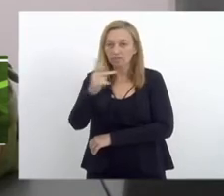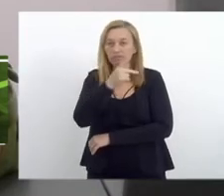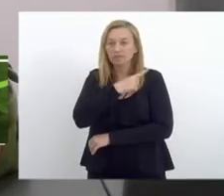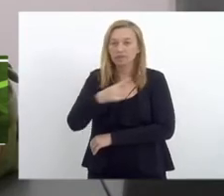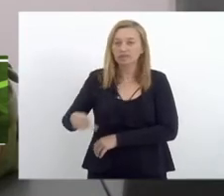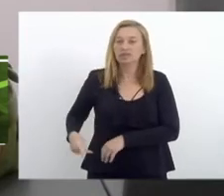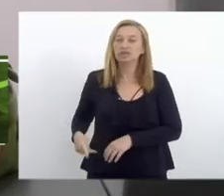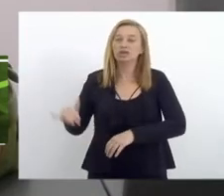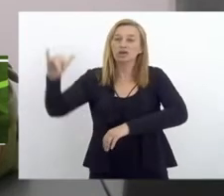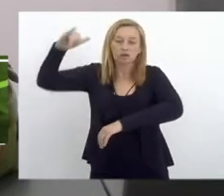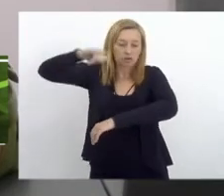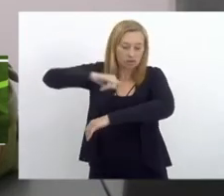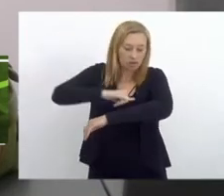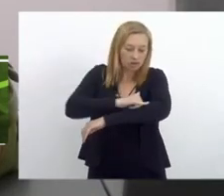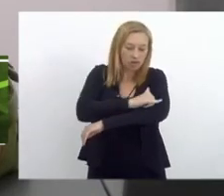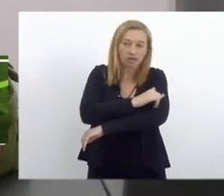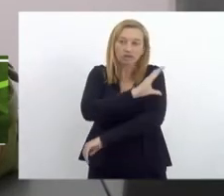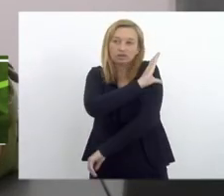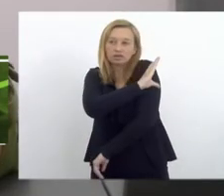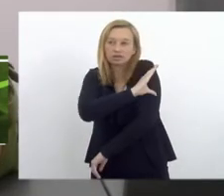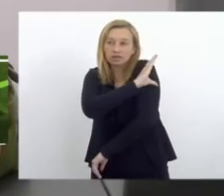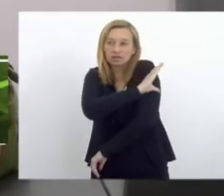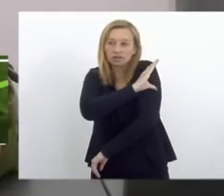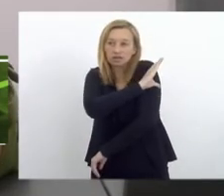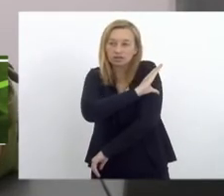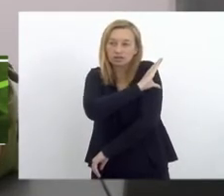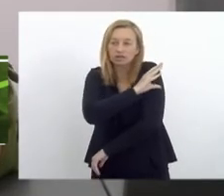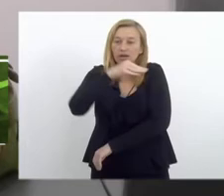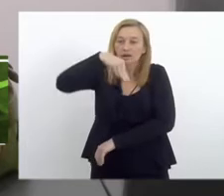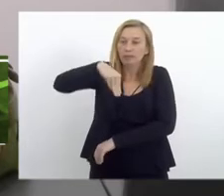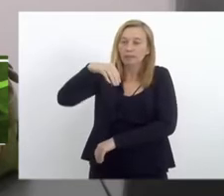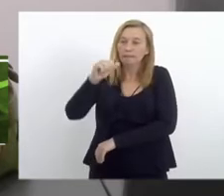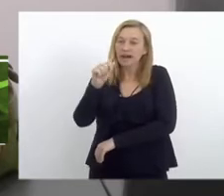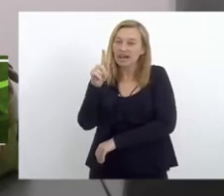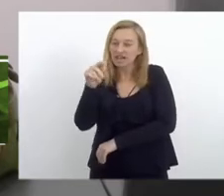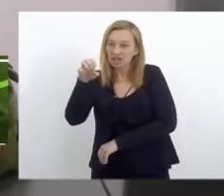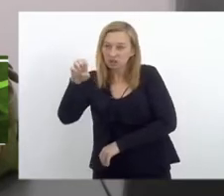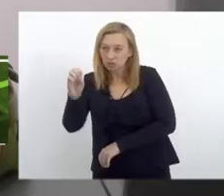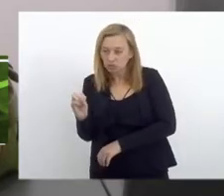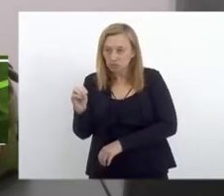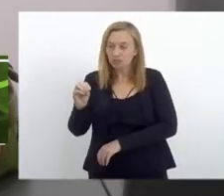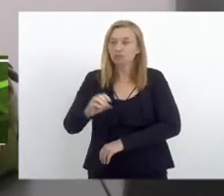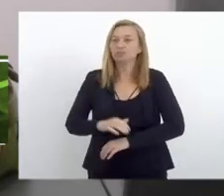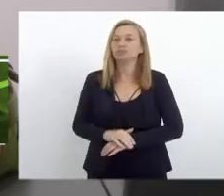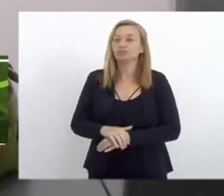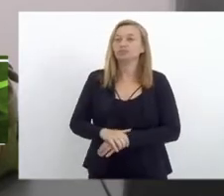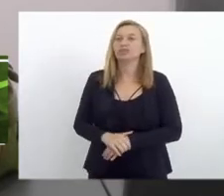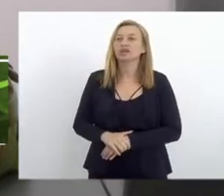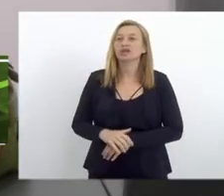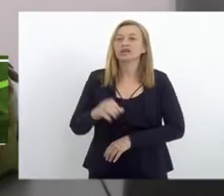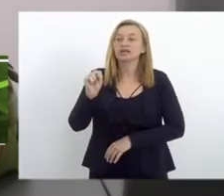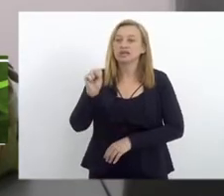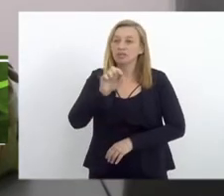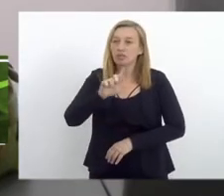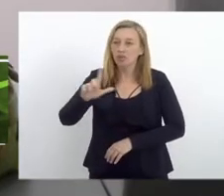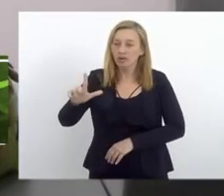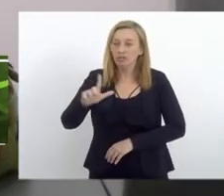O Aeroporto de Campo do Goitacazes, Magno Cipriano, superintendente, Samuel